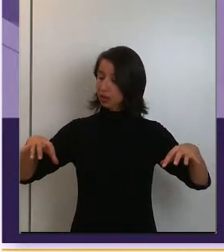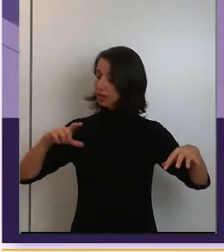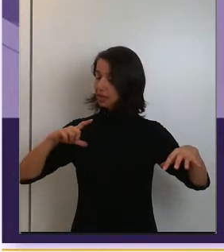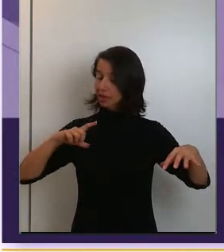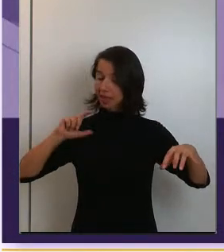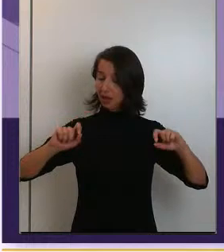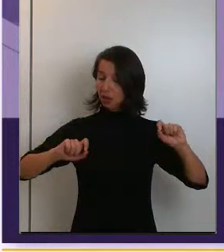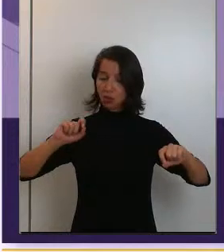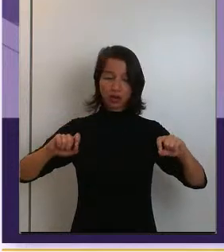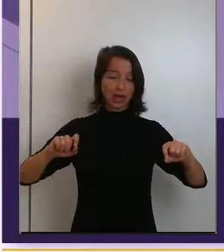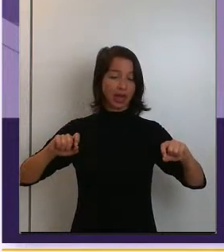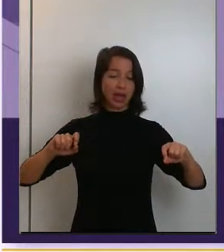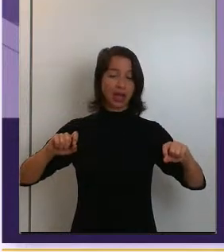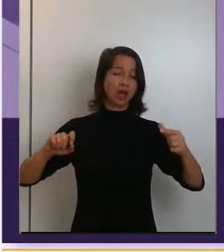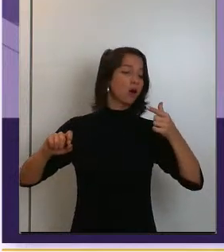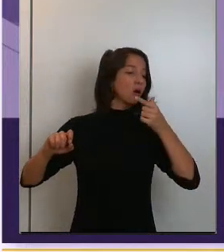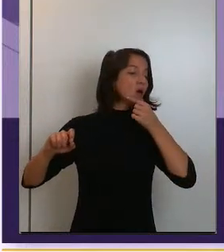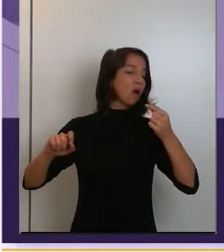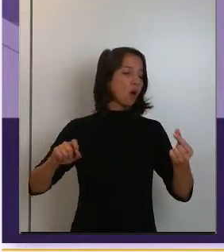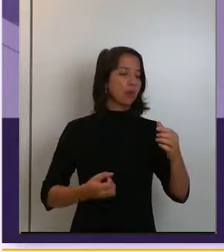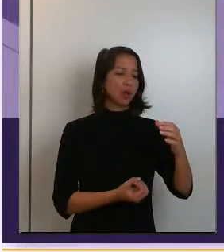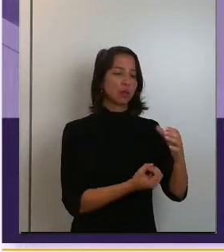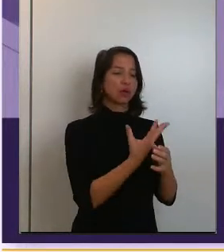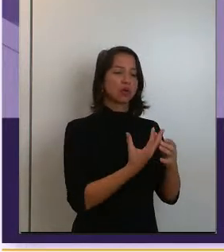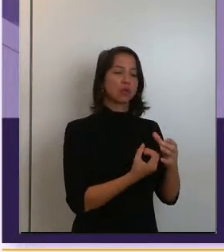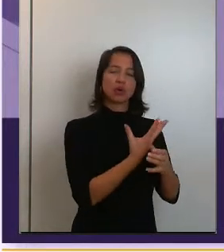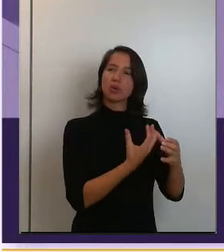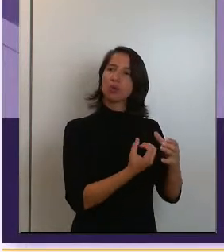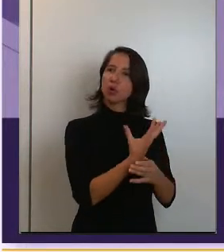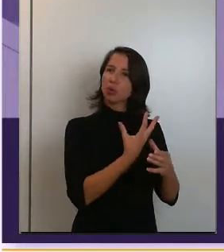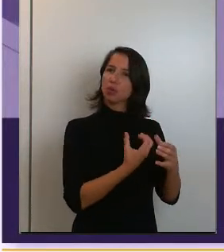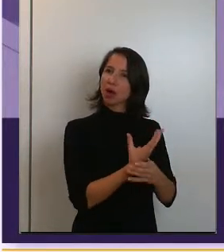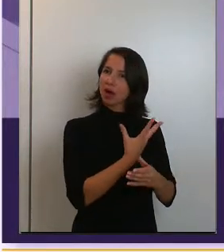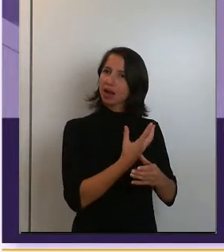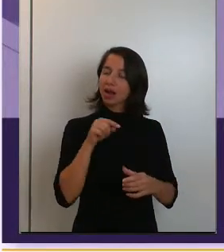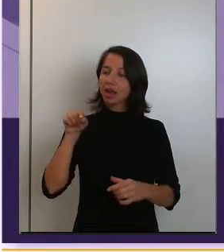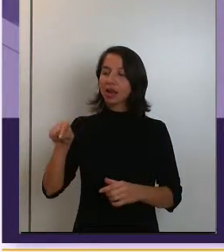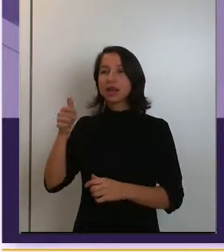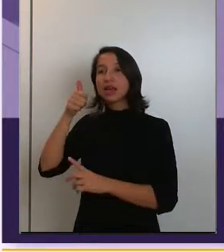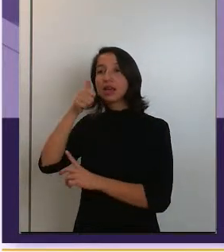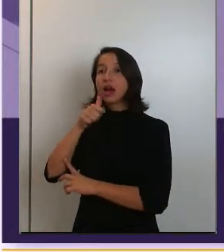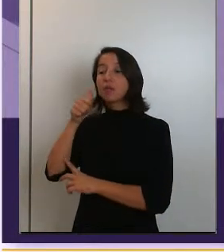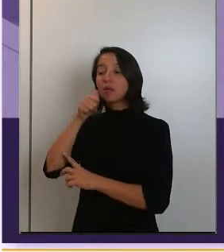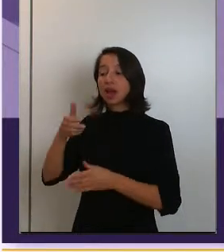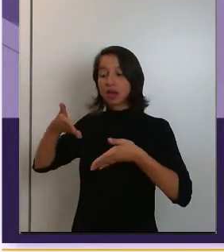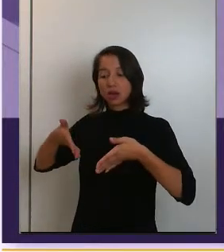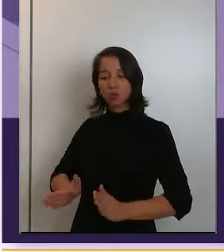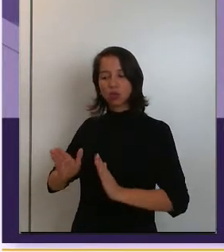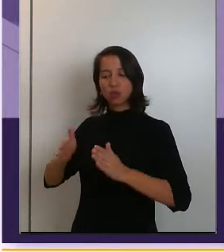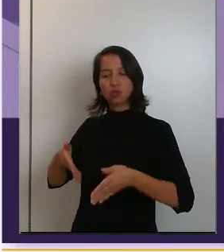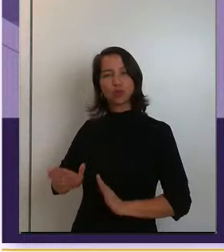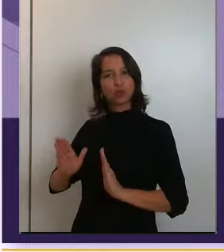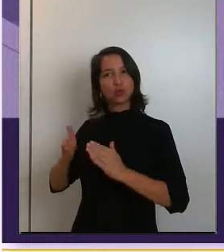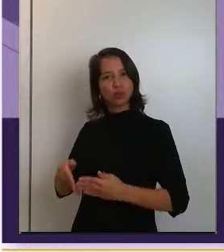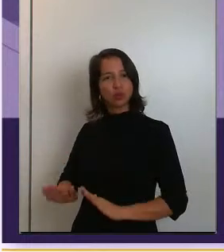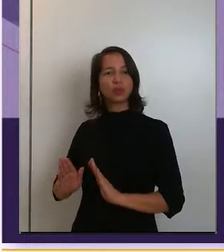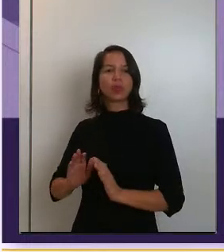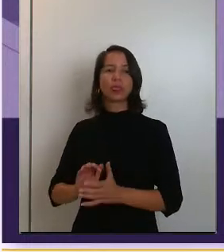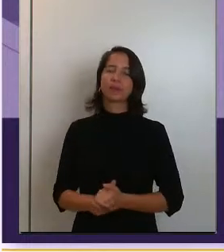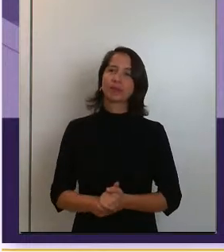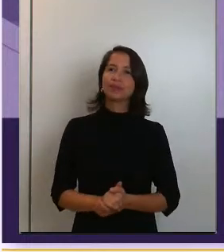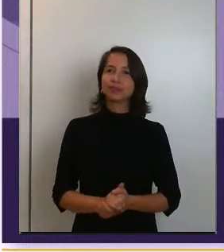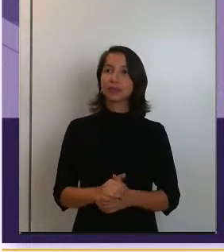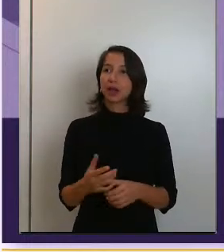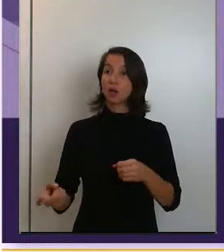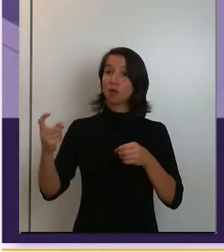que é o trabalho de homem, executado pelo homem, e o trabalho reprodutivo, que é executado pela mulher. Voltando um pouquinho ali no